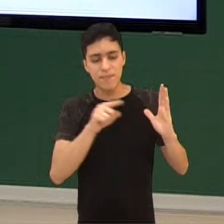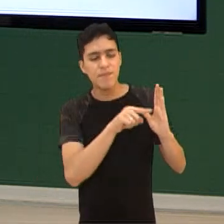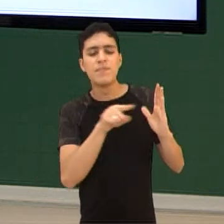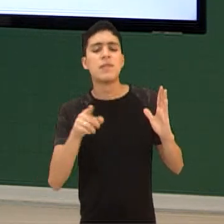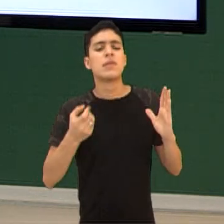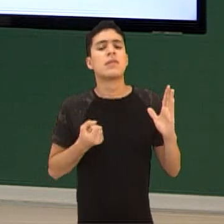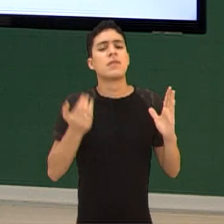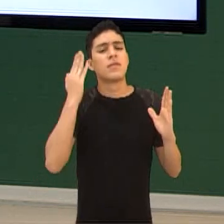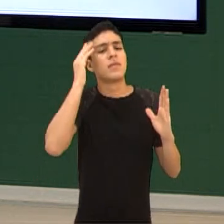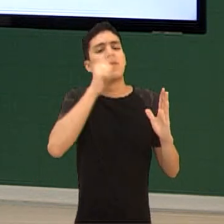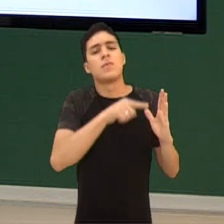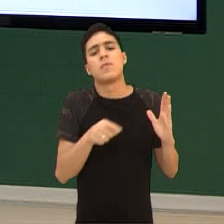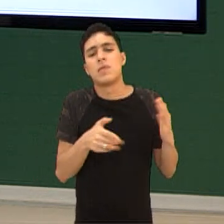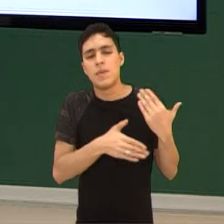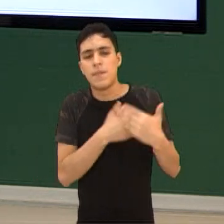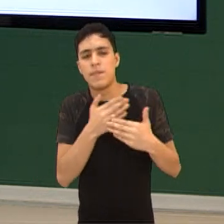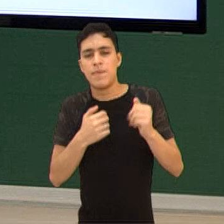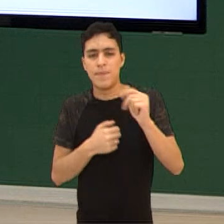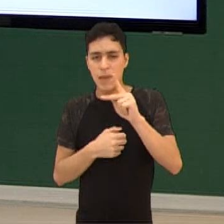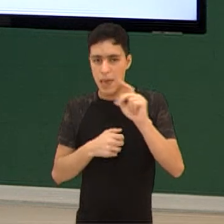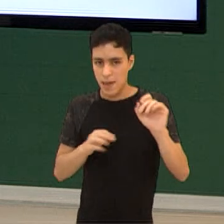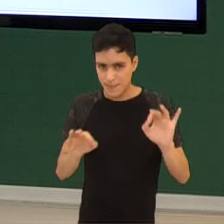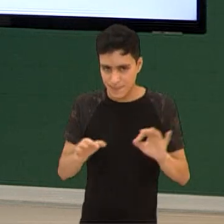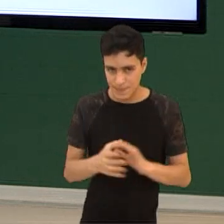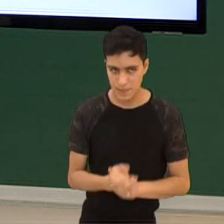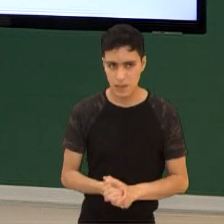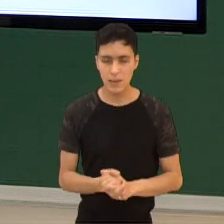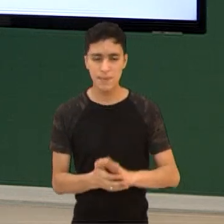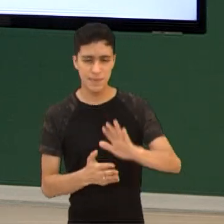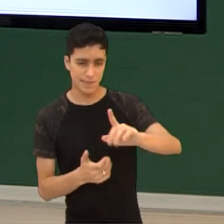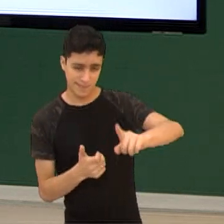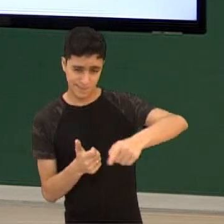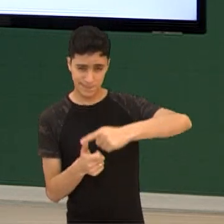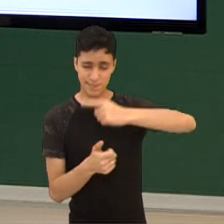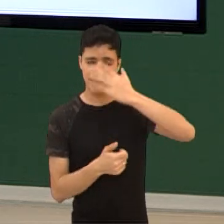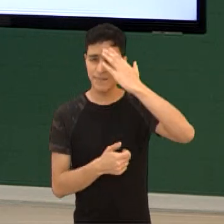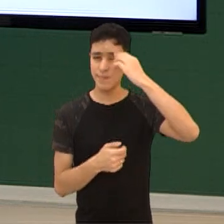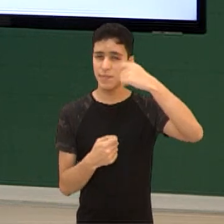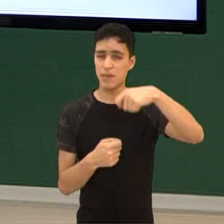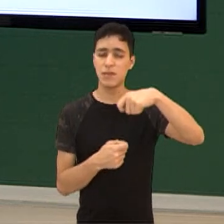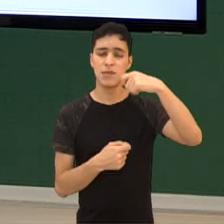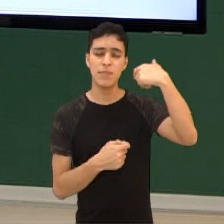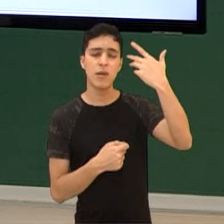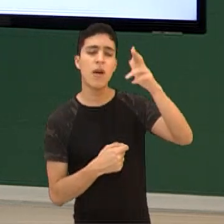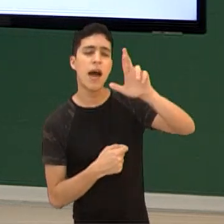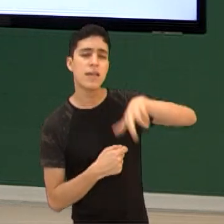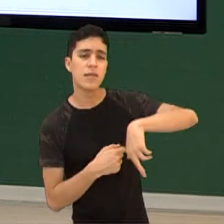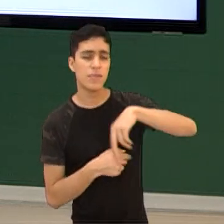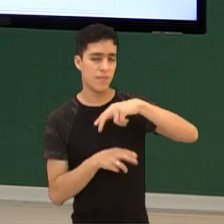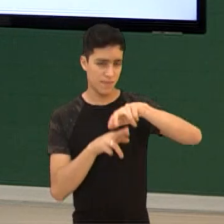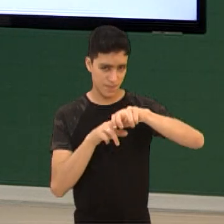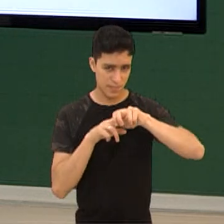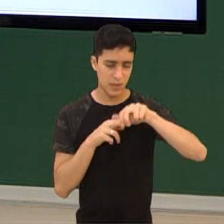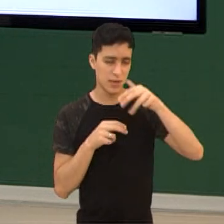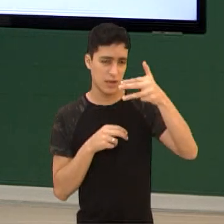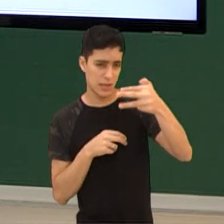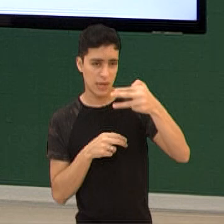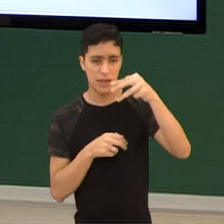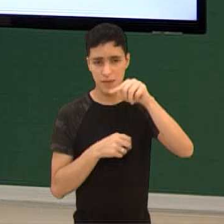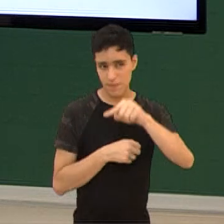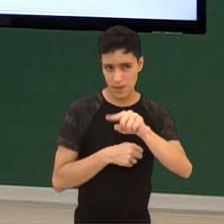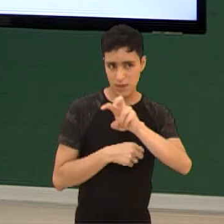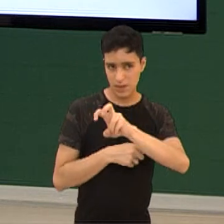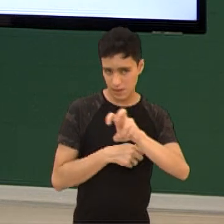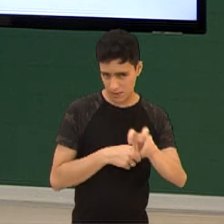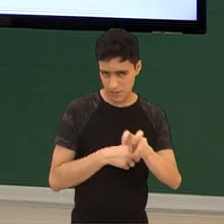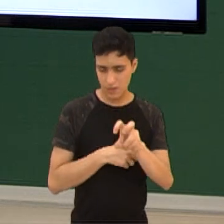numérica, que é uma progressão aritmética. Mas antes disso eu preciso da razão, né? Por isso a gente fez 13 menos 15, o